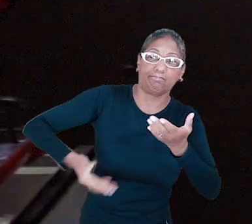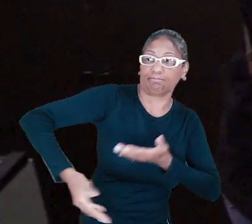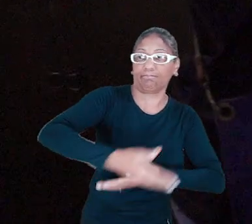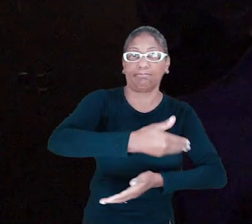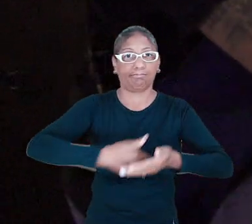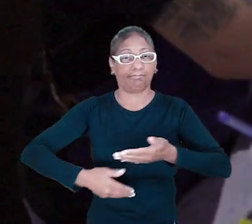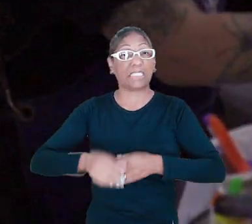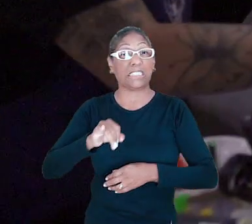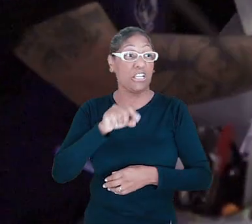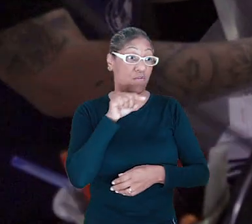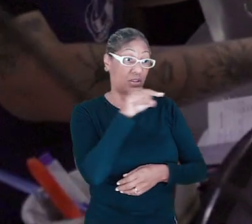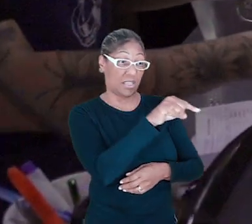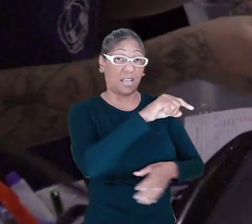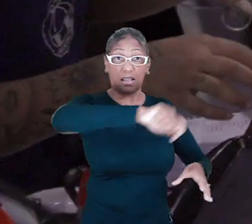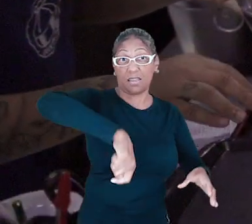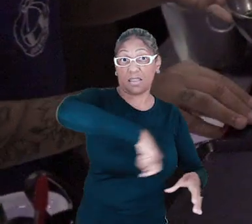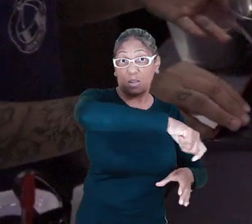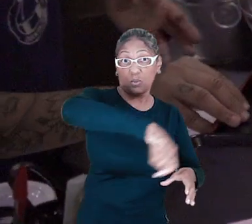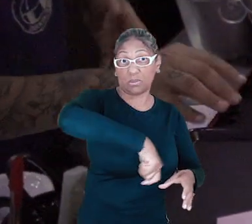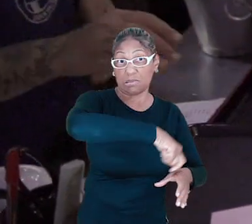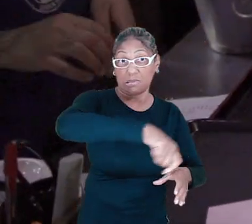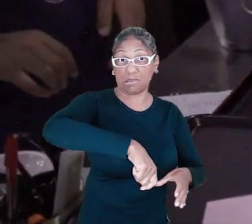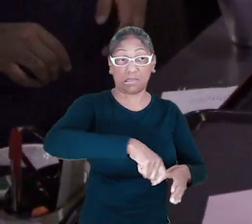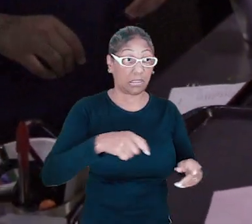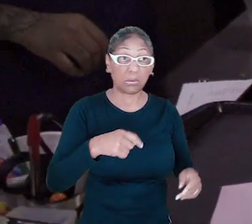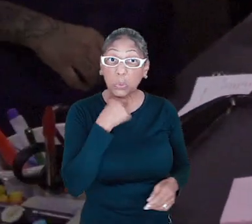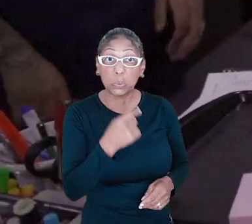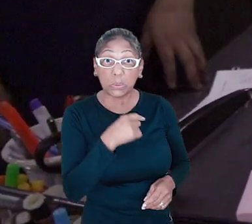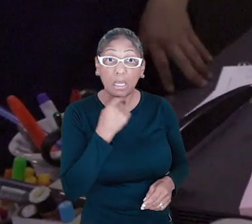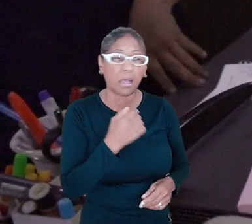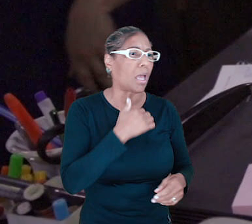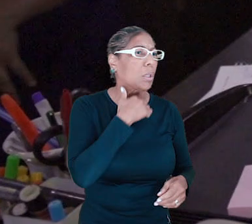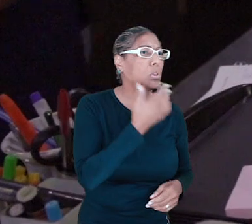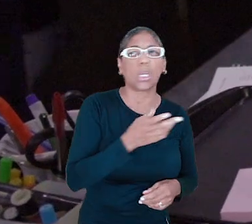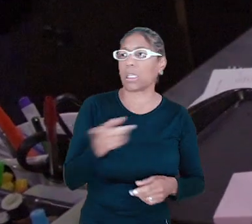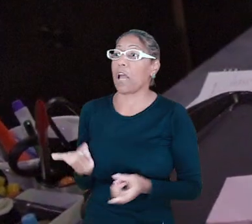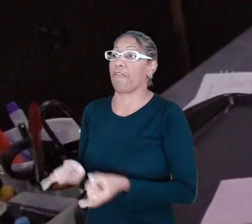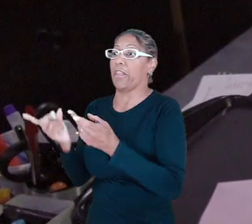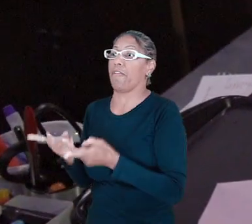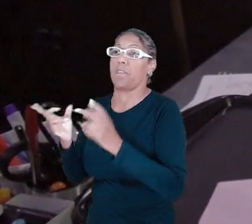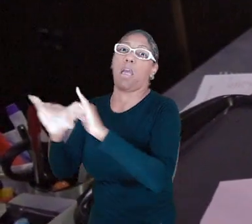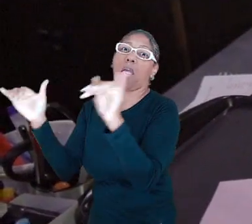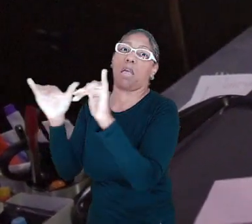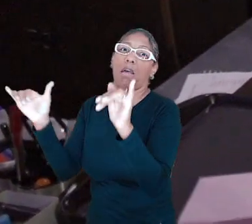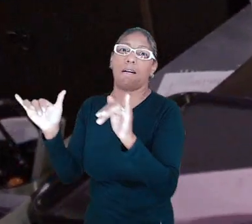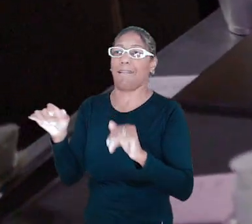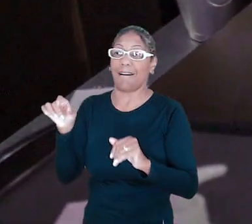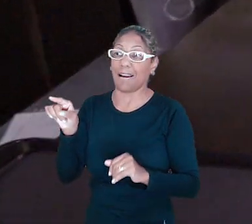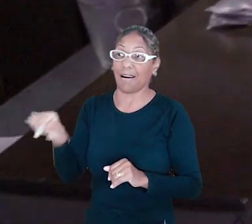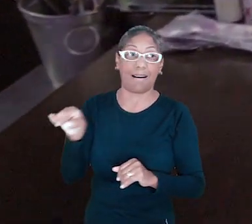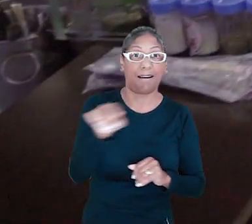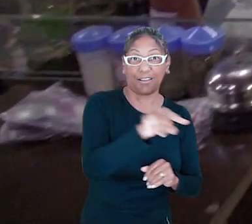Sempre entender que, tipo, se você na cozinha não estiver dando conta, não adianta nada tentar vender mais e vice-versa,